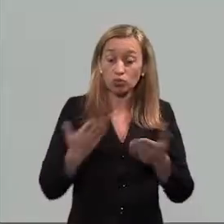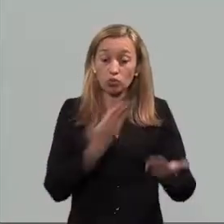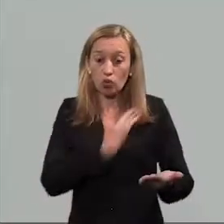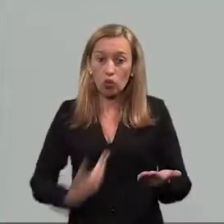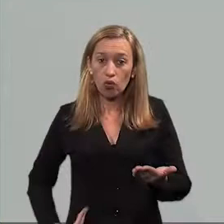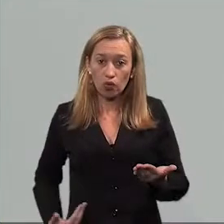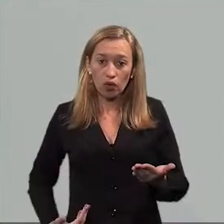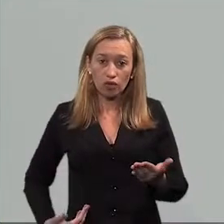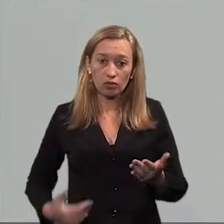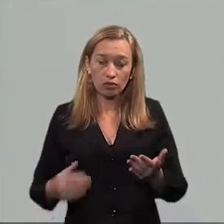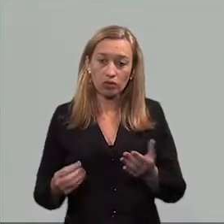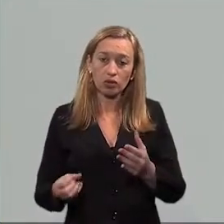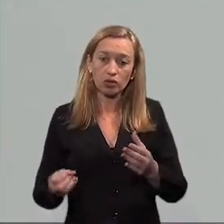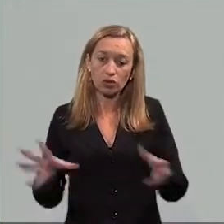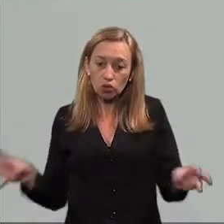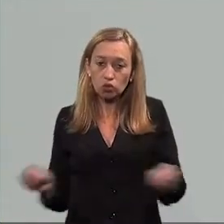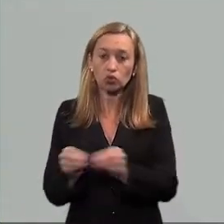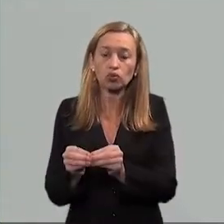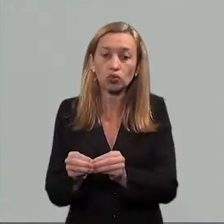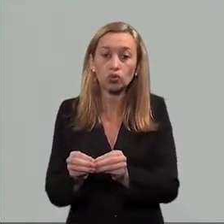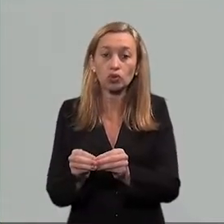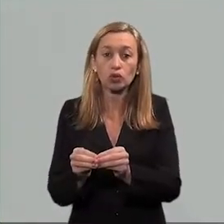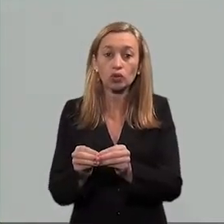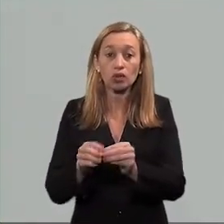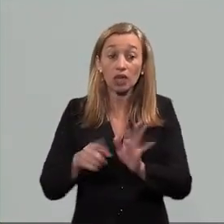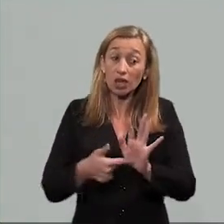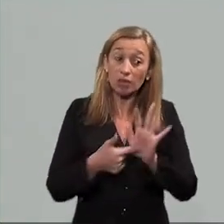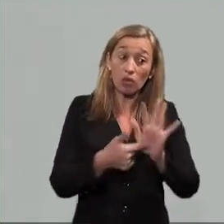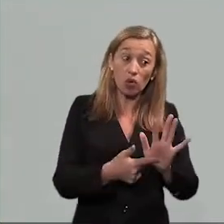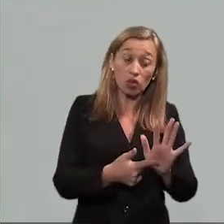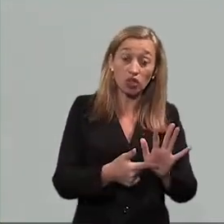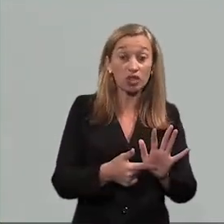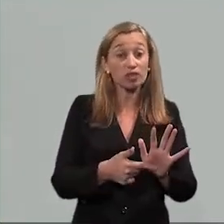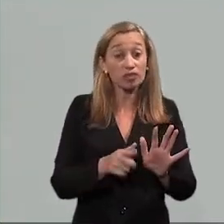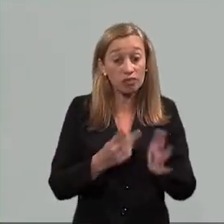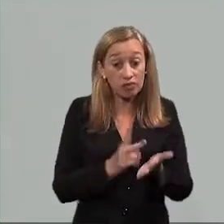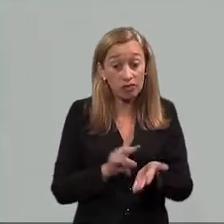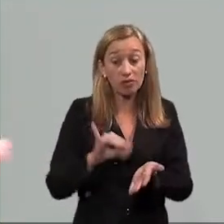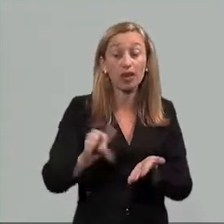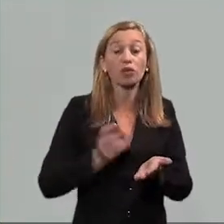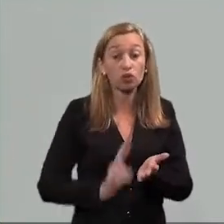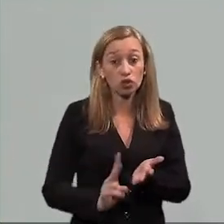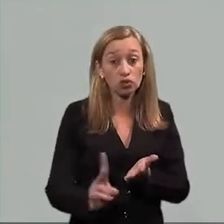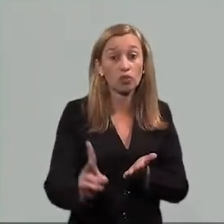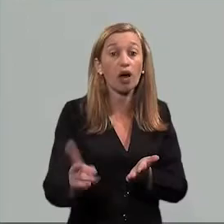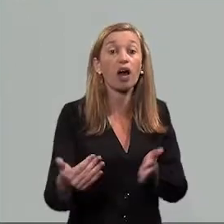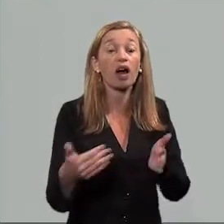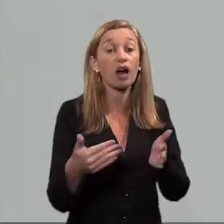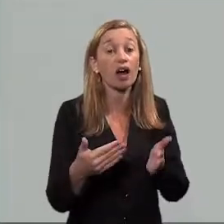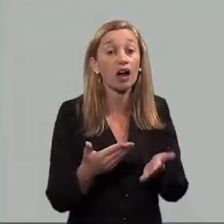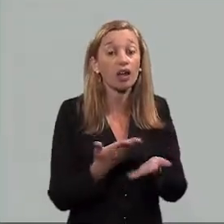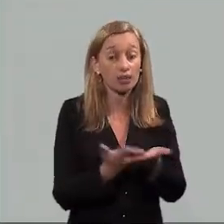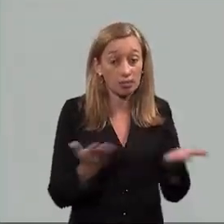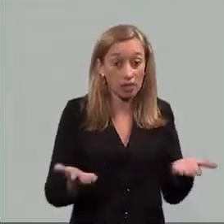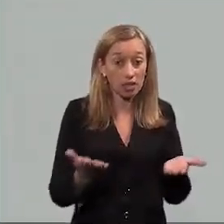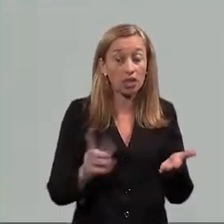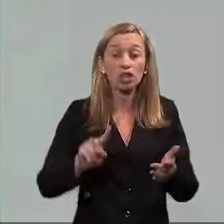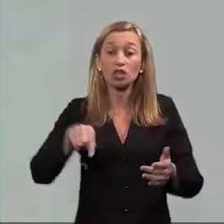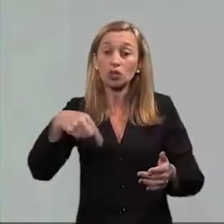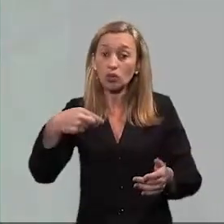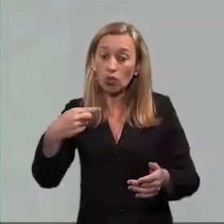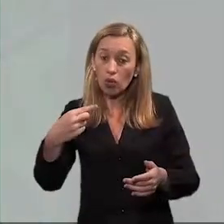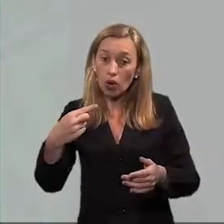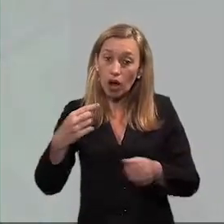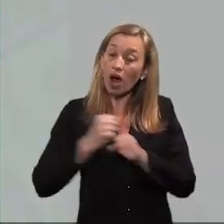essa segregação, ele assume que vai lidar com esse déficit até que esse fundo se extinga. E aí você vai ter todos